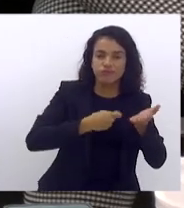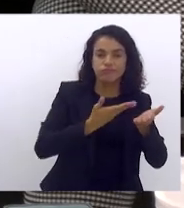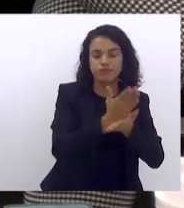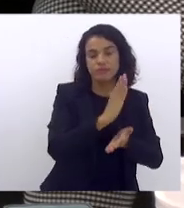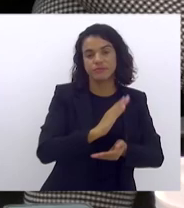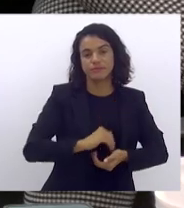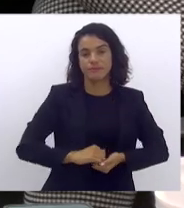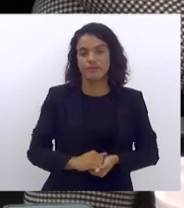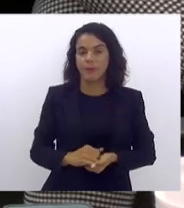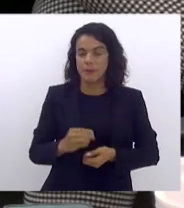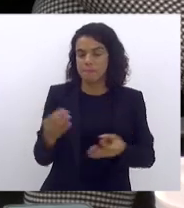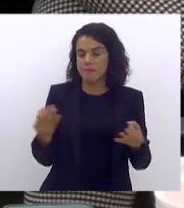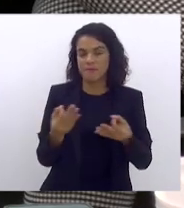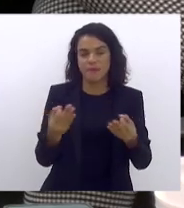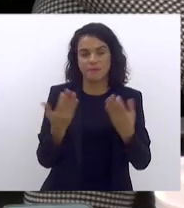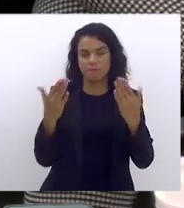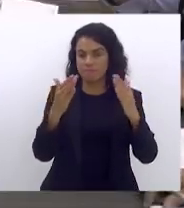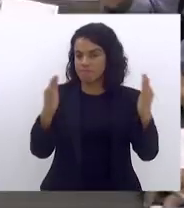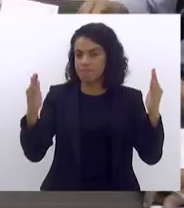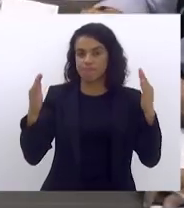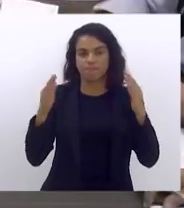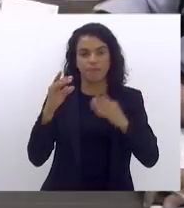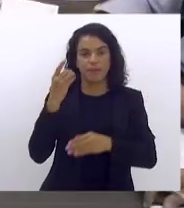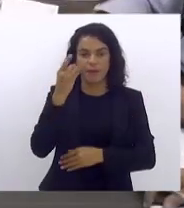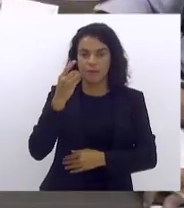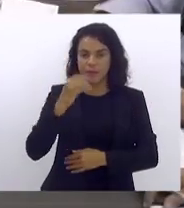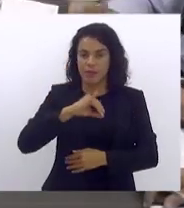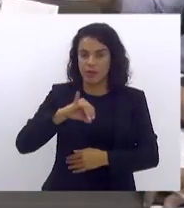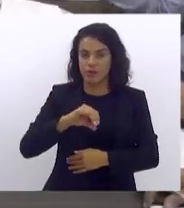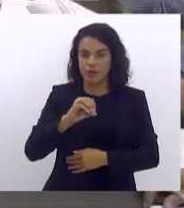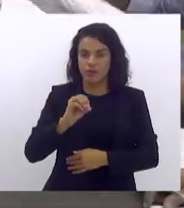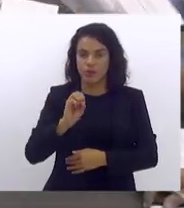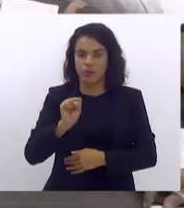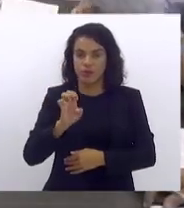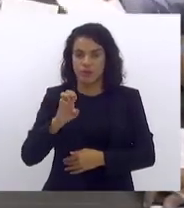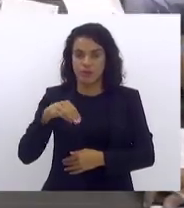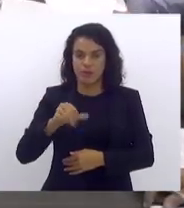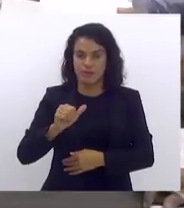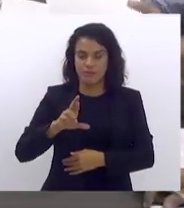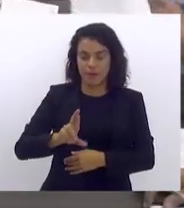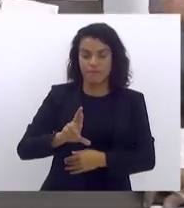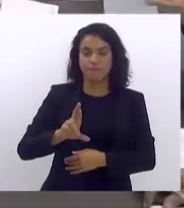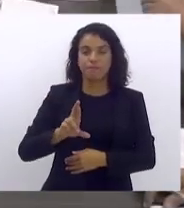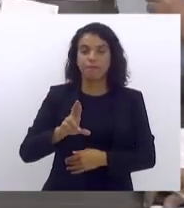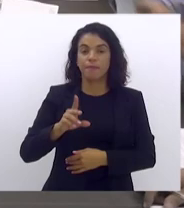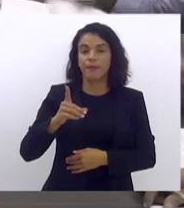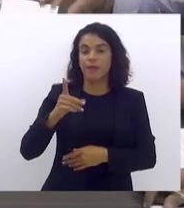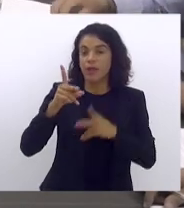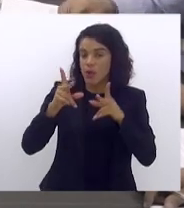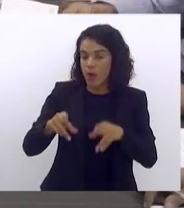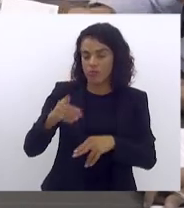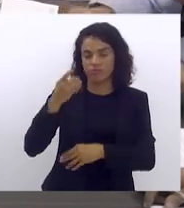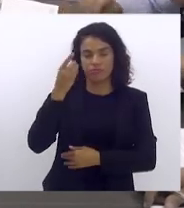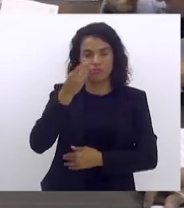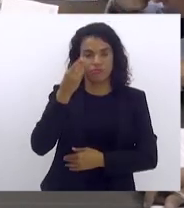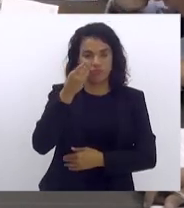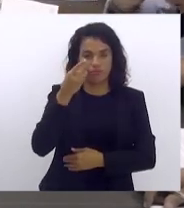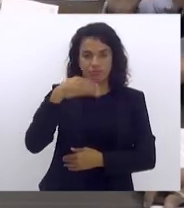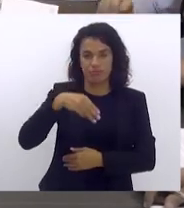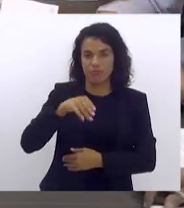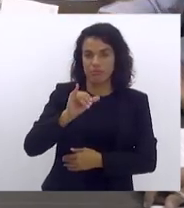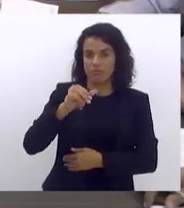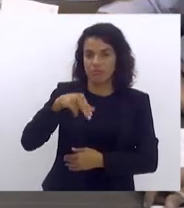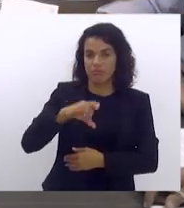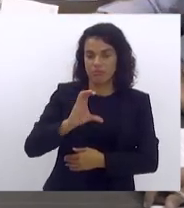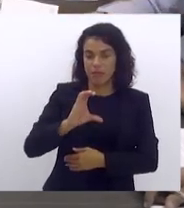direção. Perfeito. Parabéns aos deputados, professor José Mar, deputado Vinícius Cozzolino. Lembrando, como bem disse o deputado Carlos Mink, Na realidade,